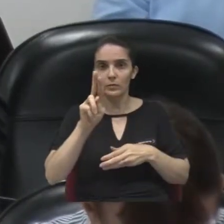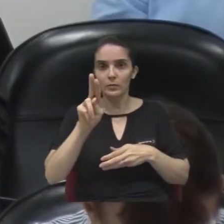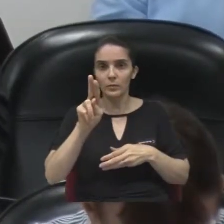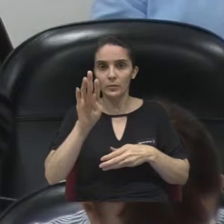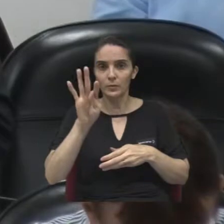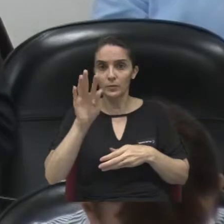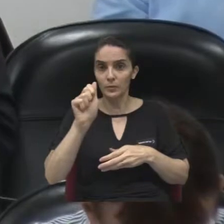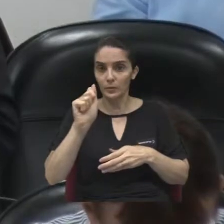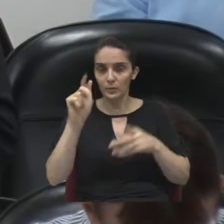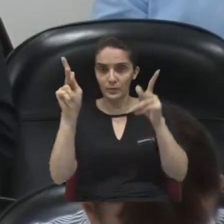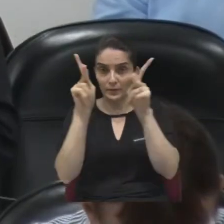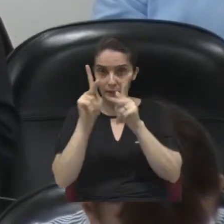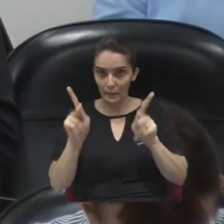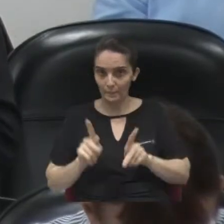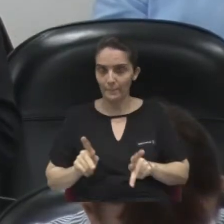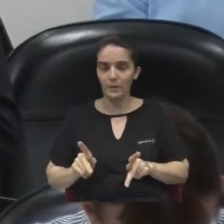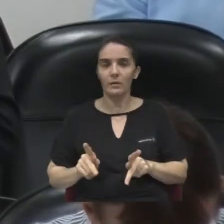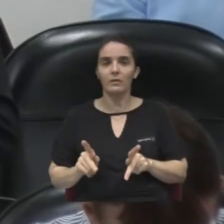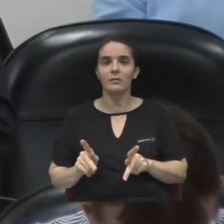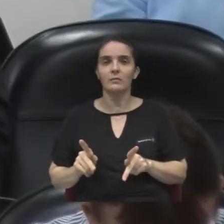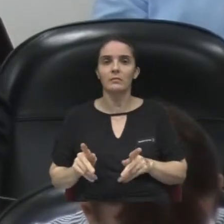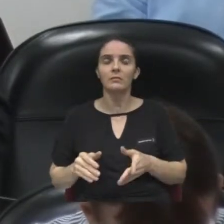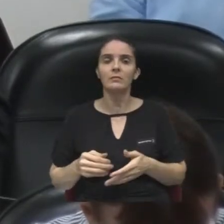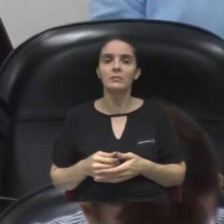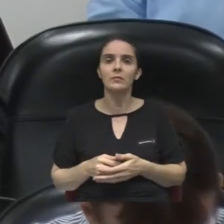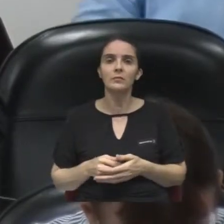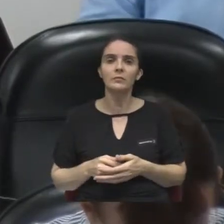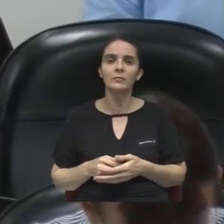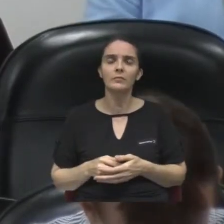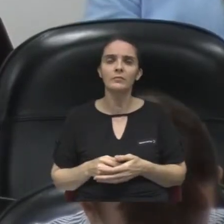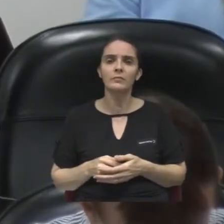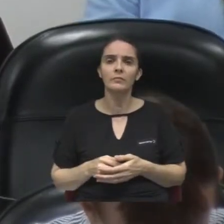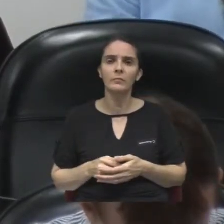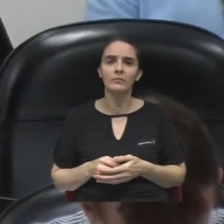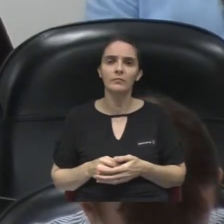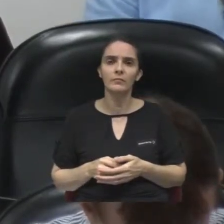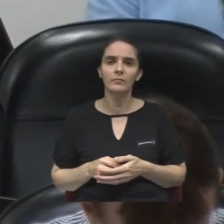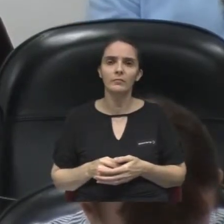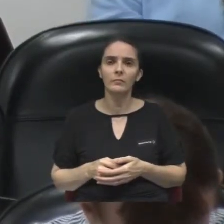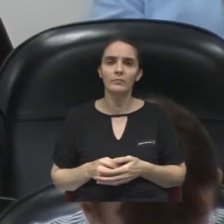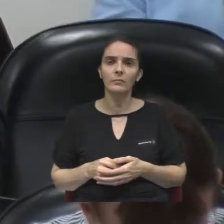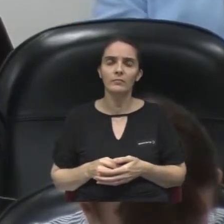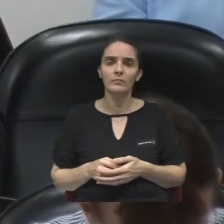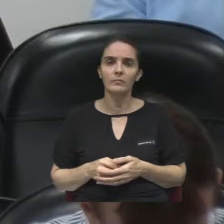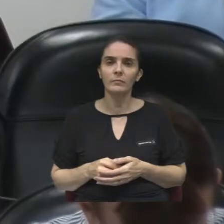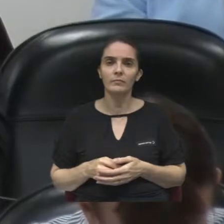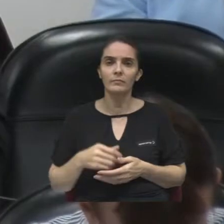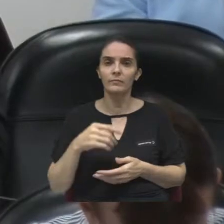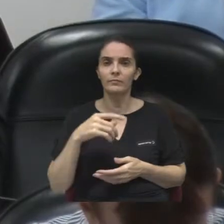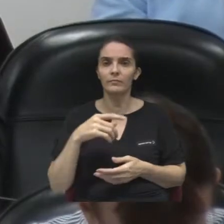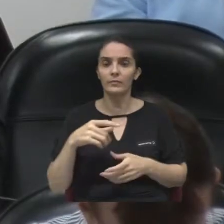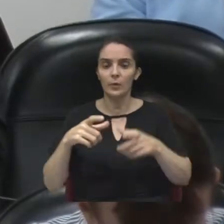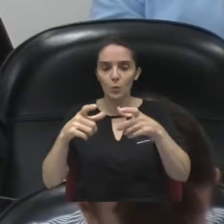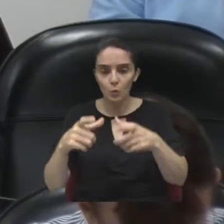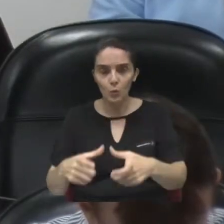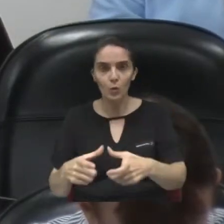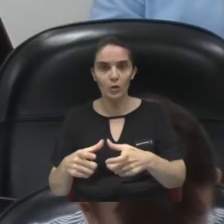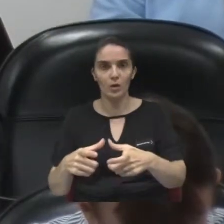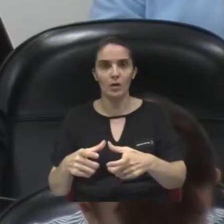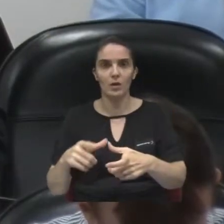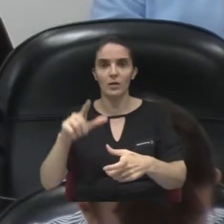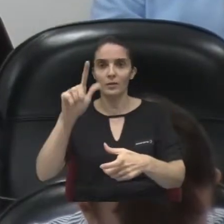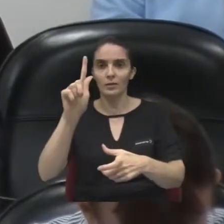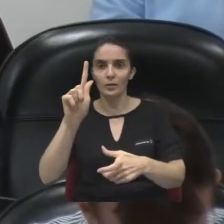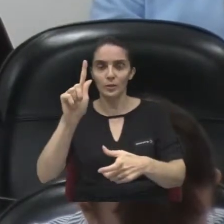na nossa cidade, seja um ponto para a guarda municipal da nossa cidade